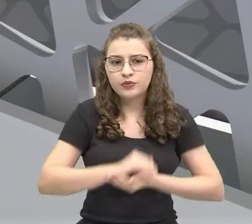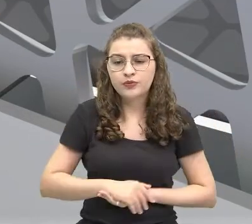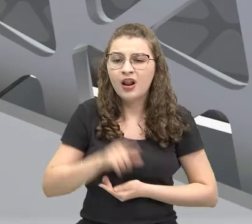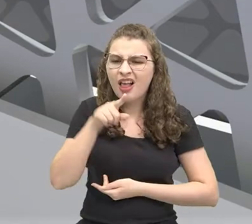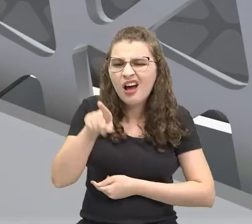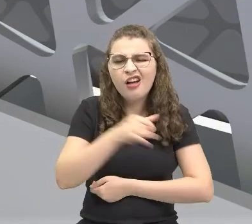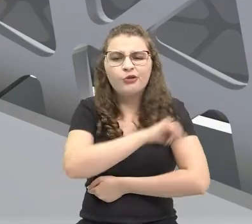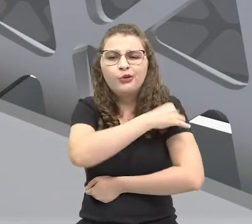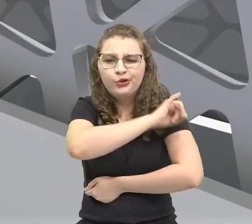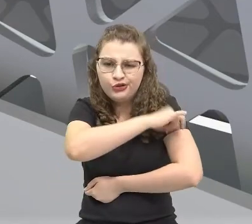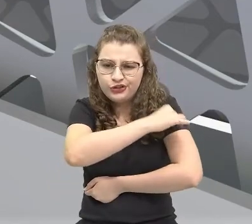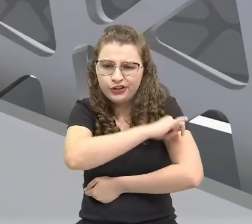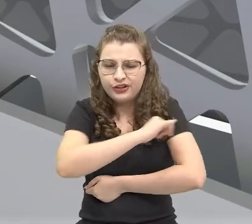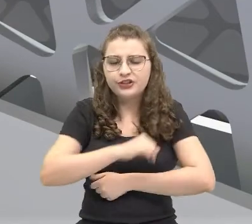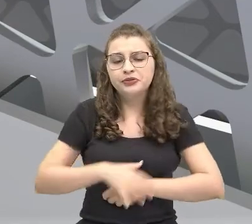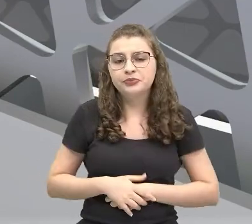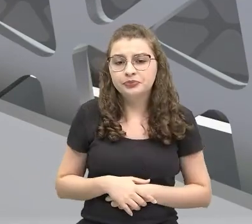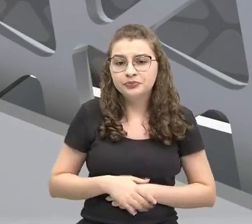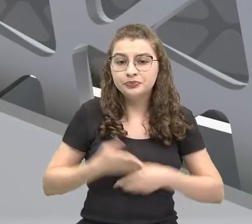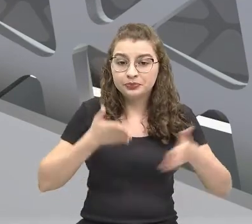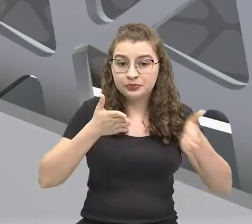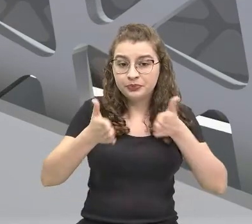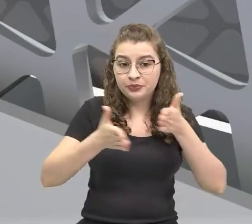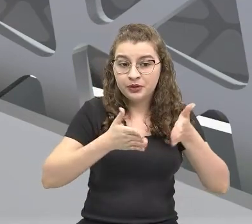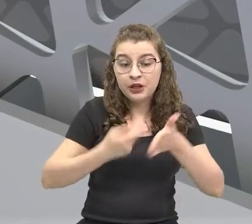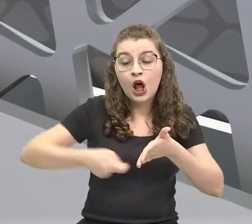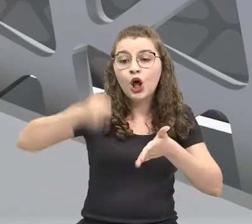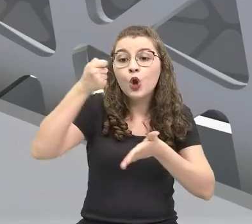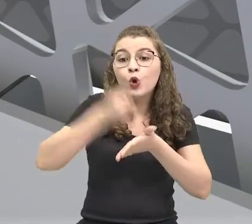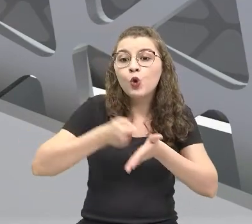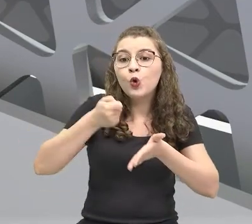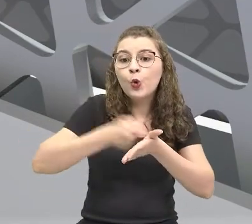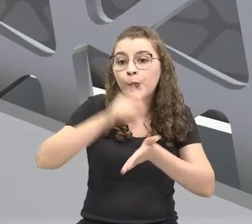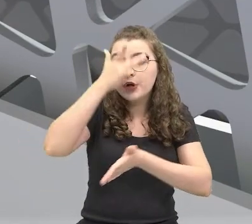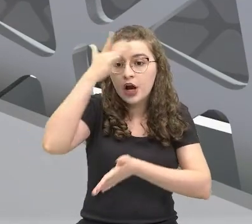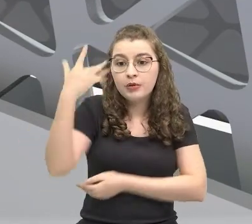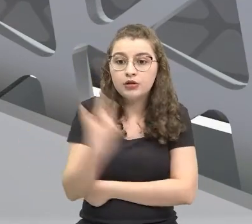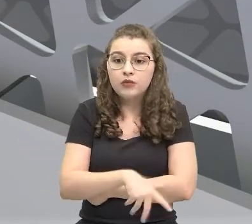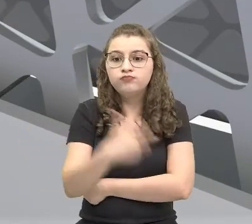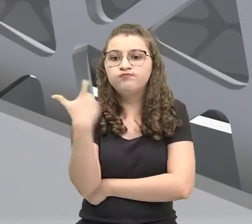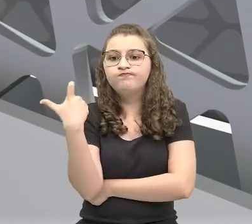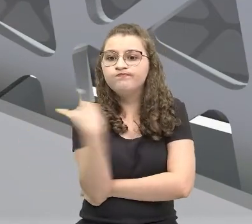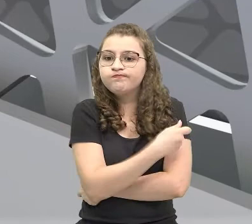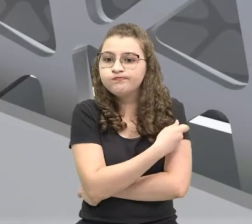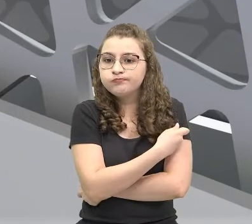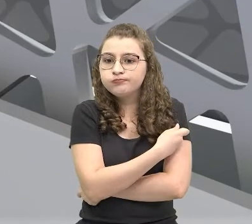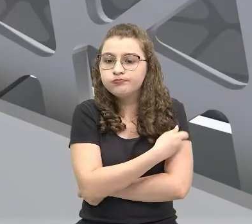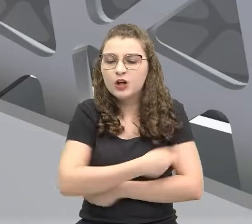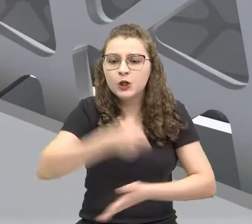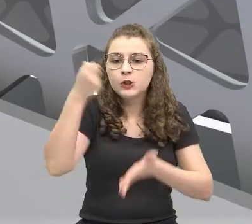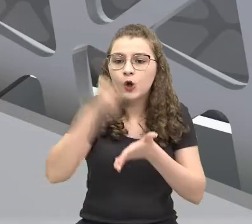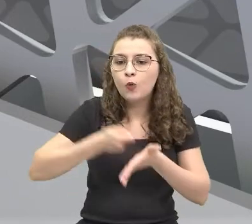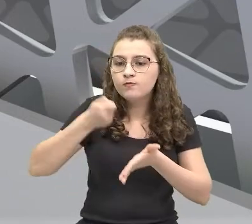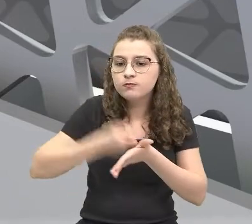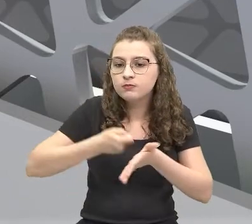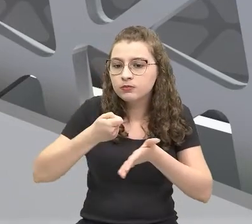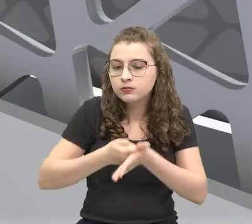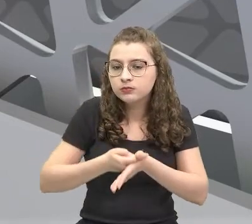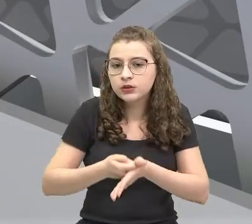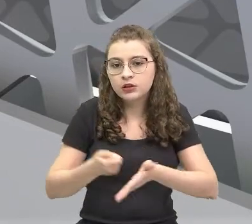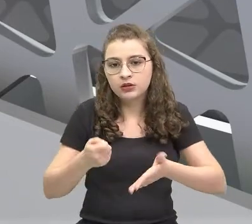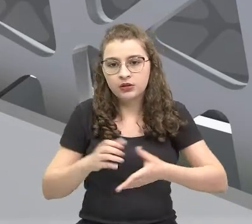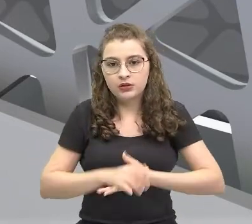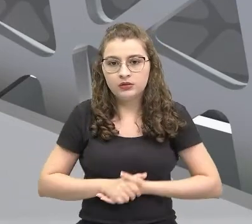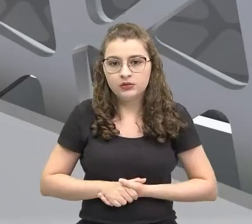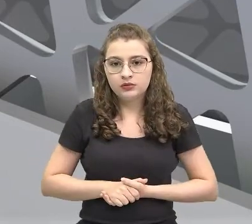Rio de Janeiro. Então, nesse mesmo período, ele obriga a população a se vacinar à